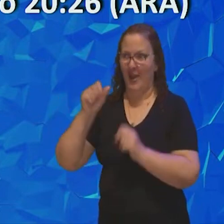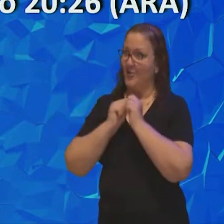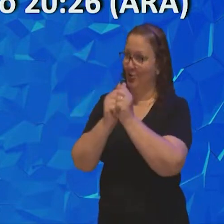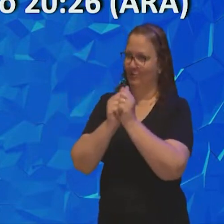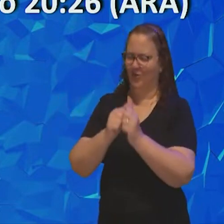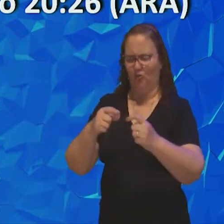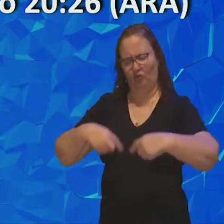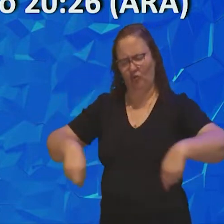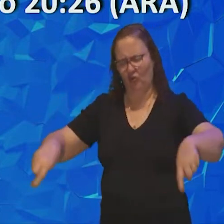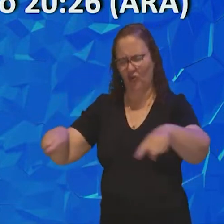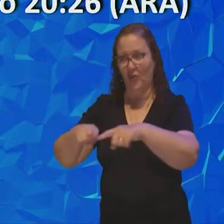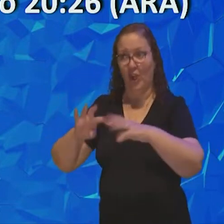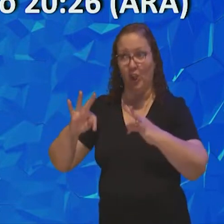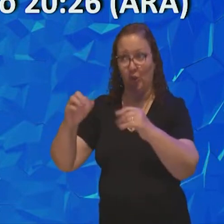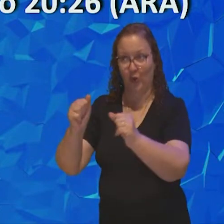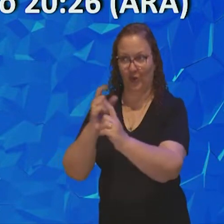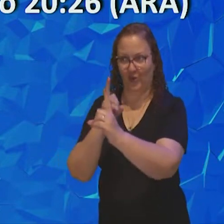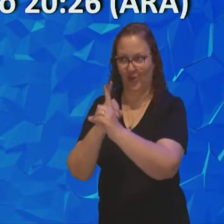Tomé.